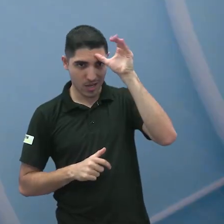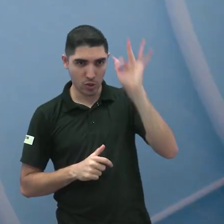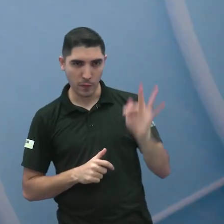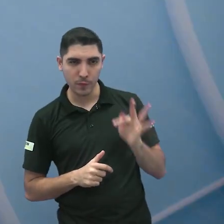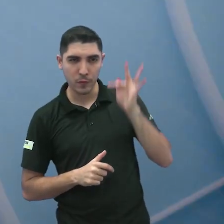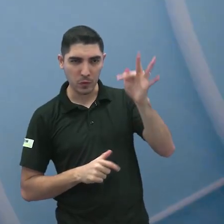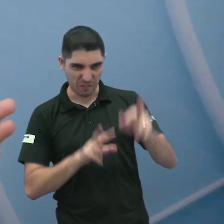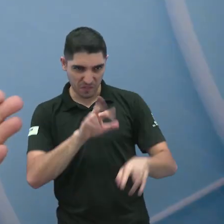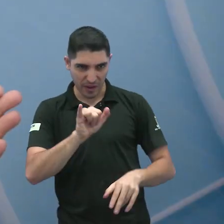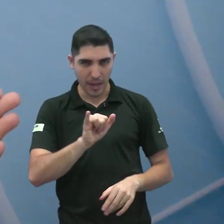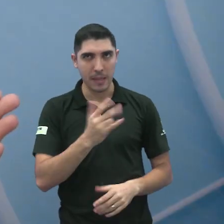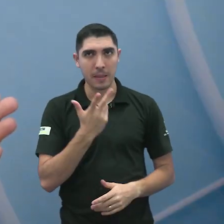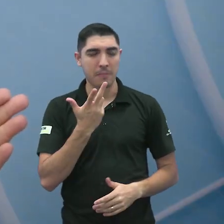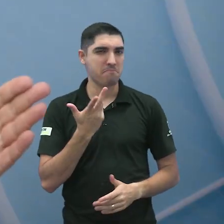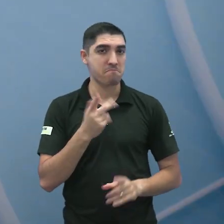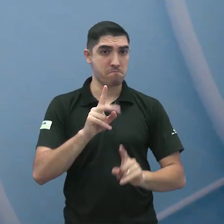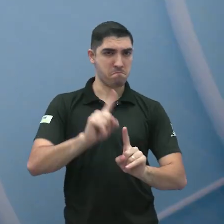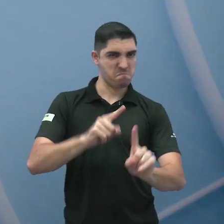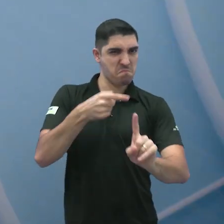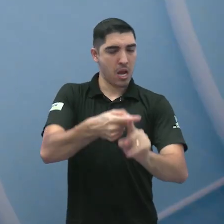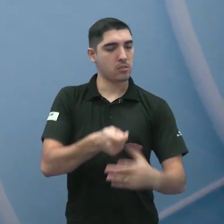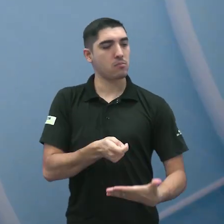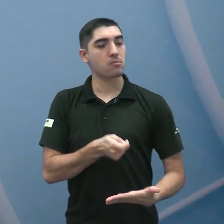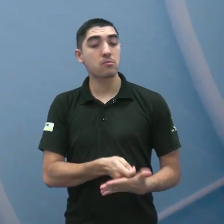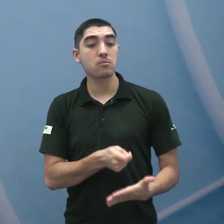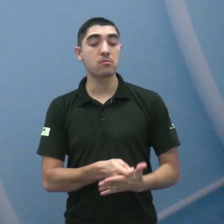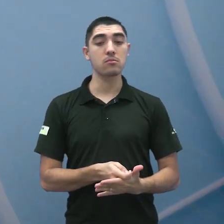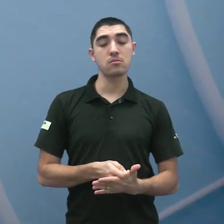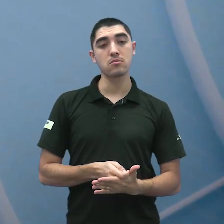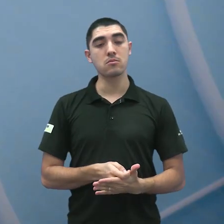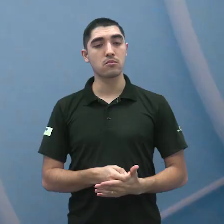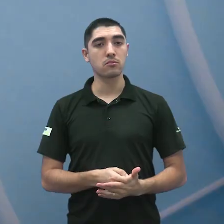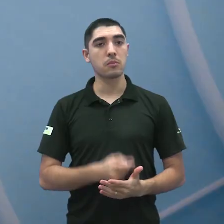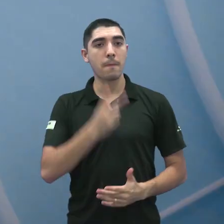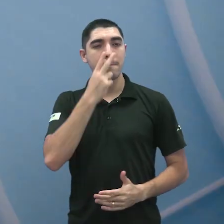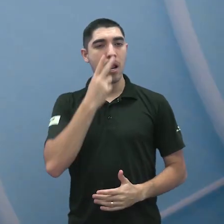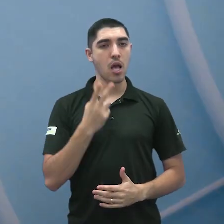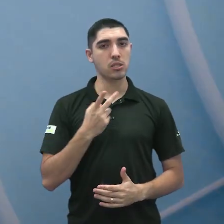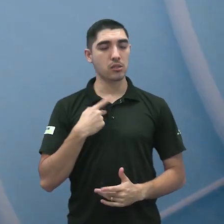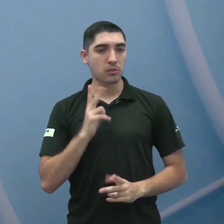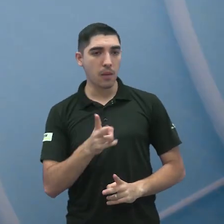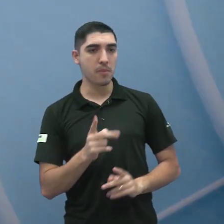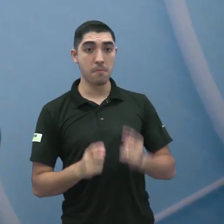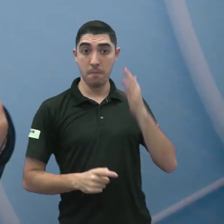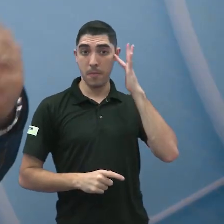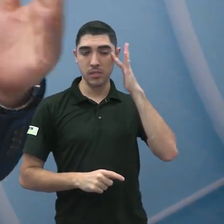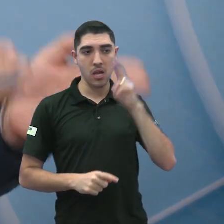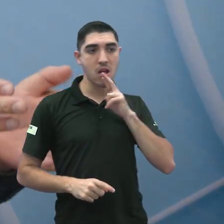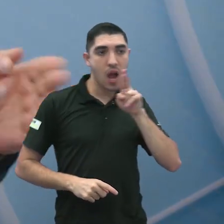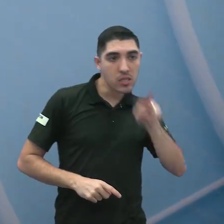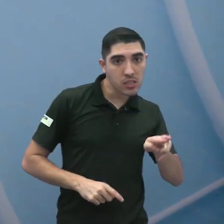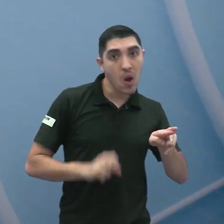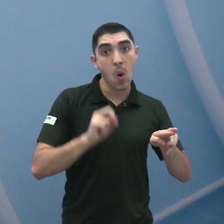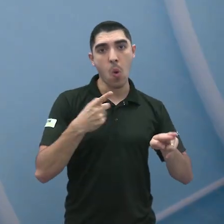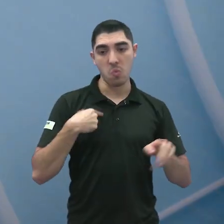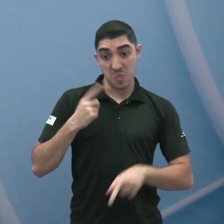mais exigente, né, em todo esse cenário, mais racial ou mais